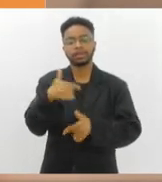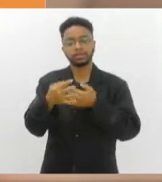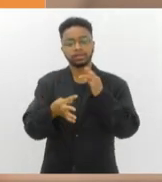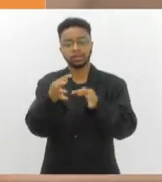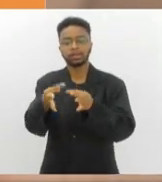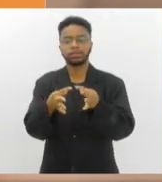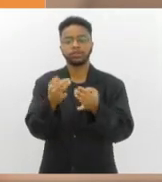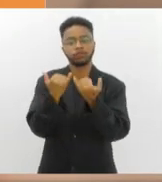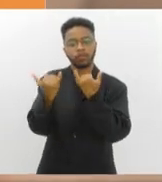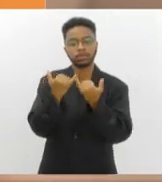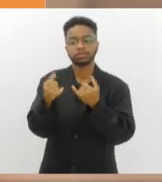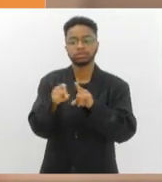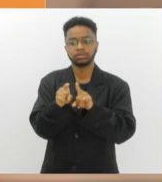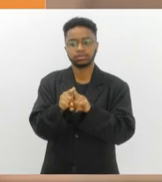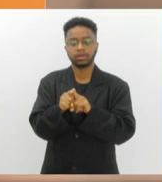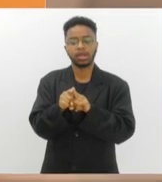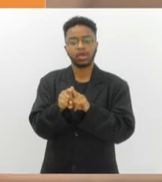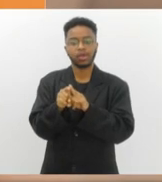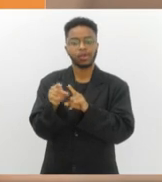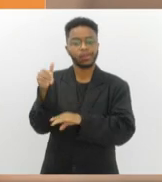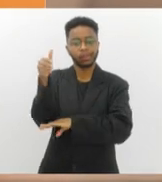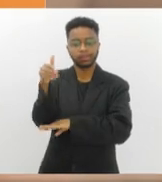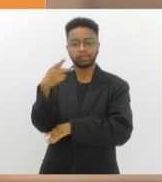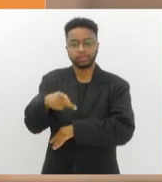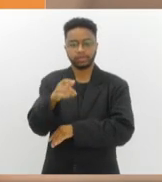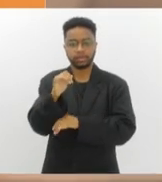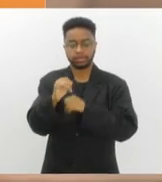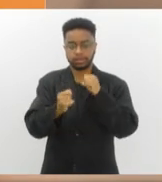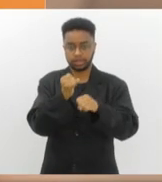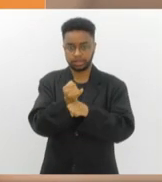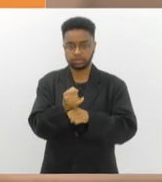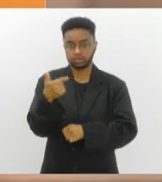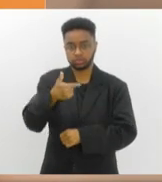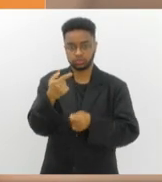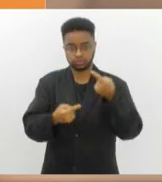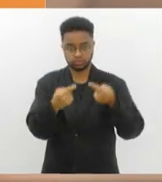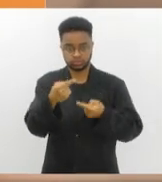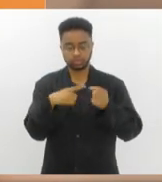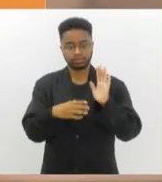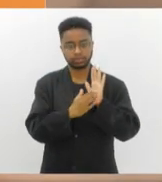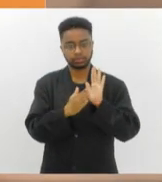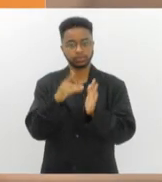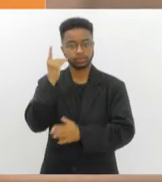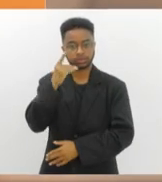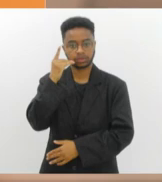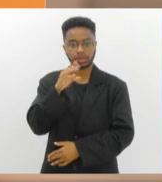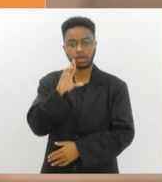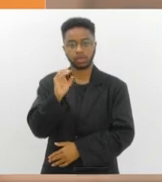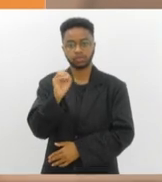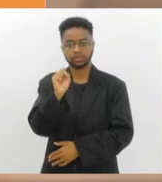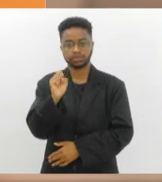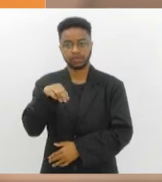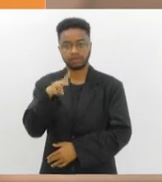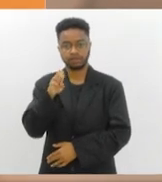de dados e aplicação e hospedagem na internet. Em segunda discussão, uma proposta do deputado Rosenberg